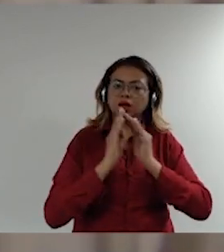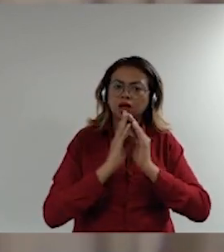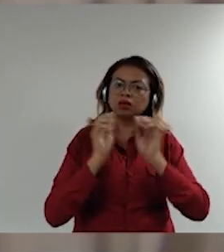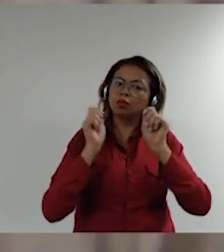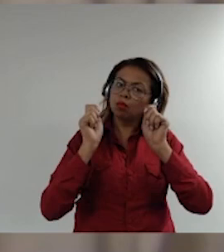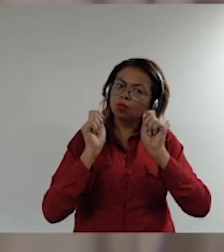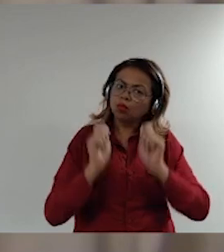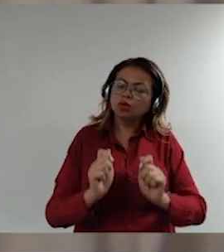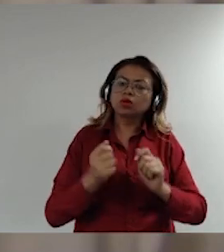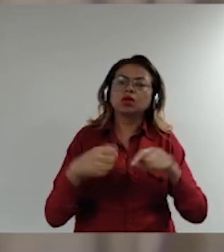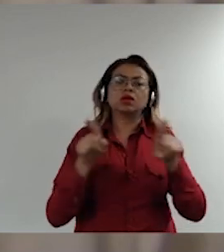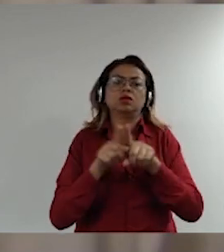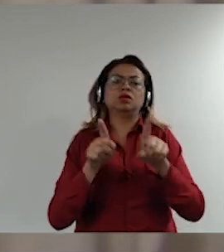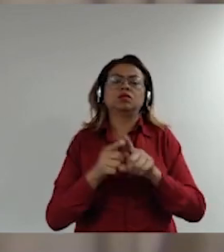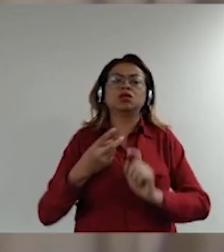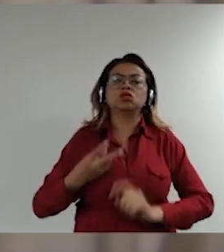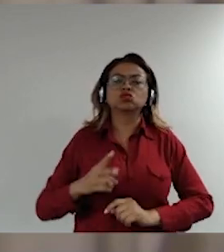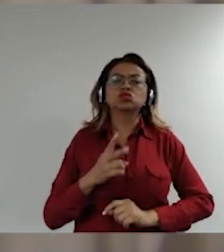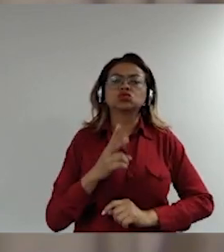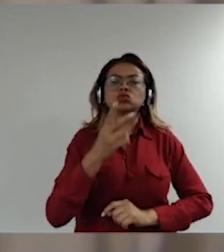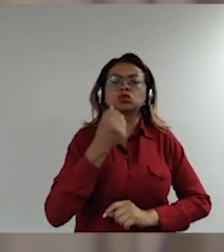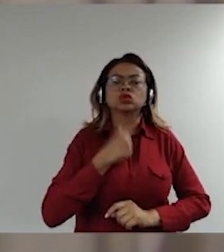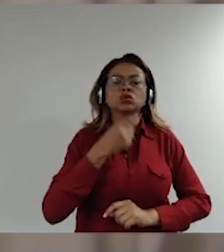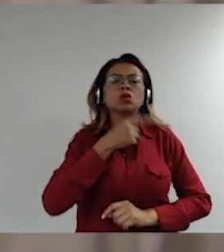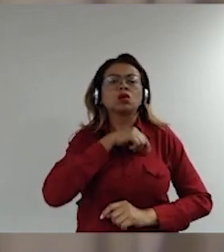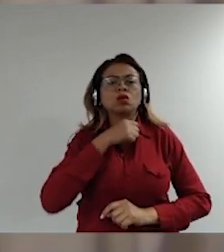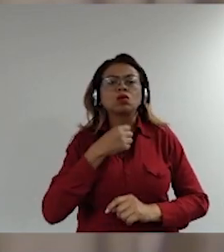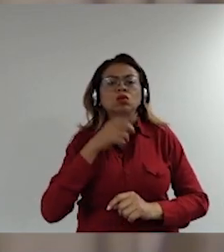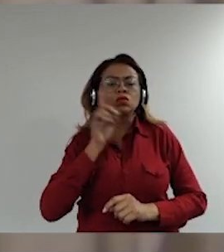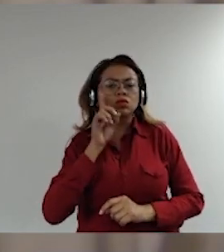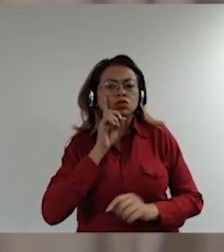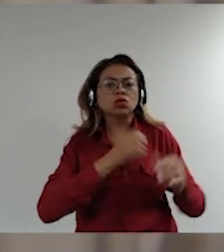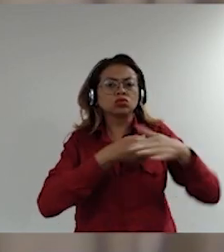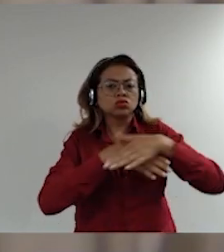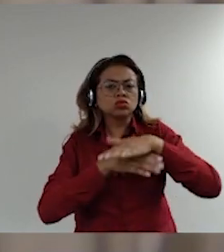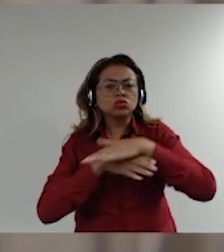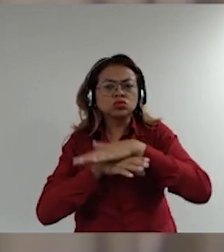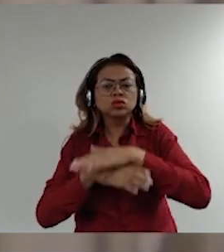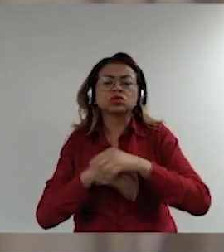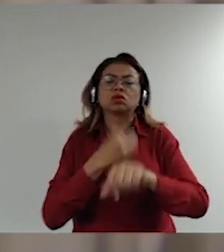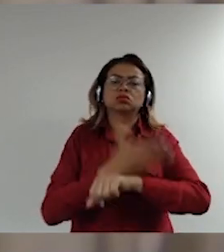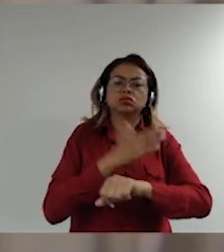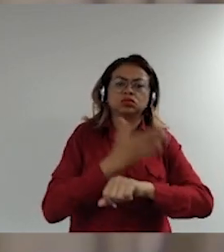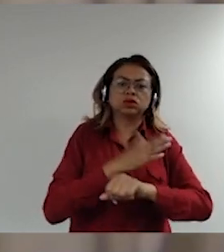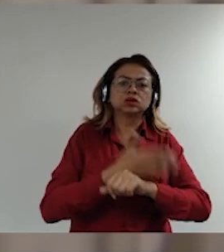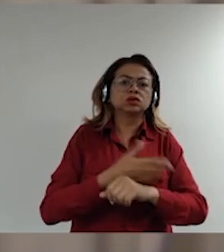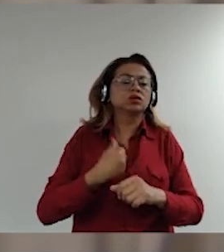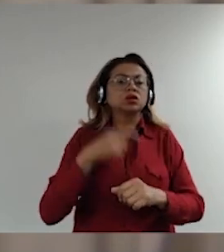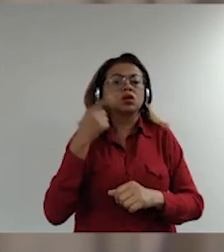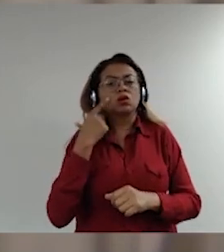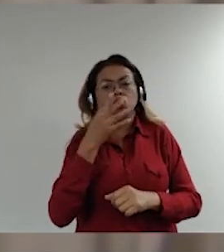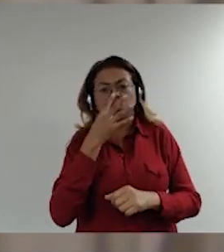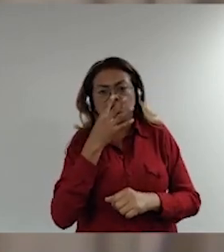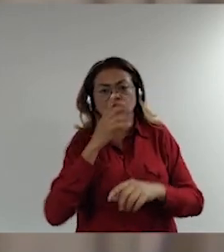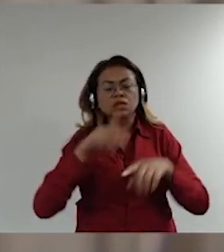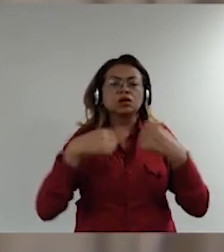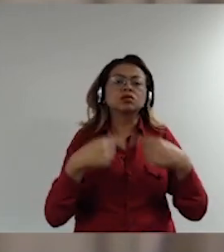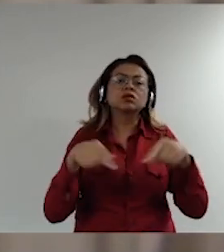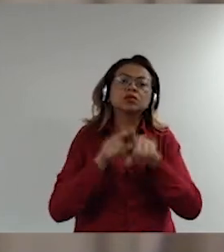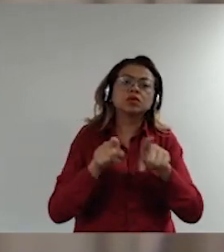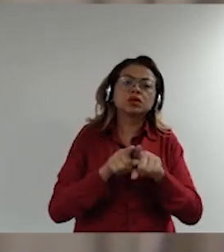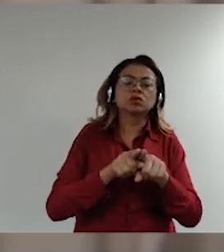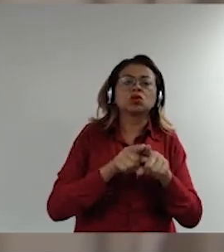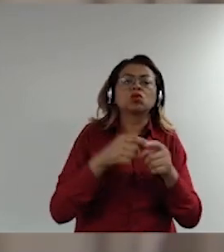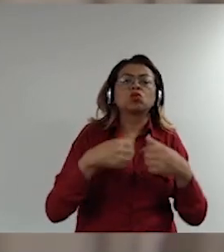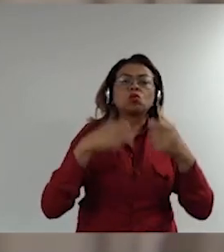você pudesse continuar a sua rotina de exercícios, considerando que as academias estariam